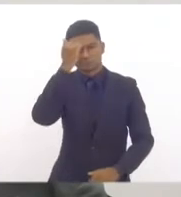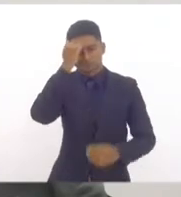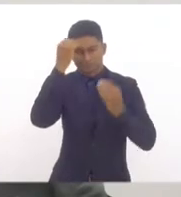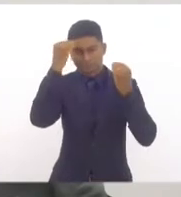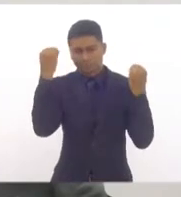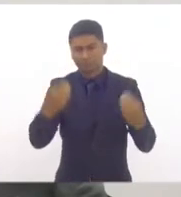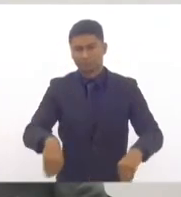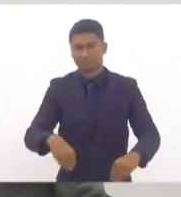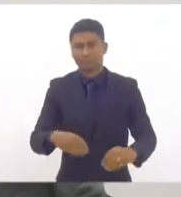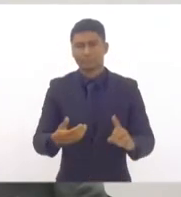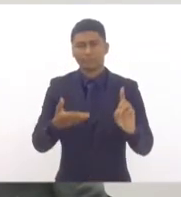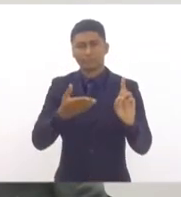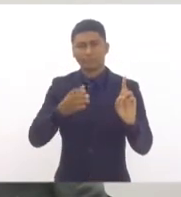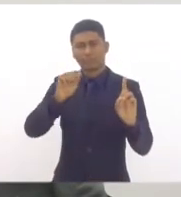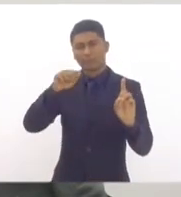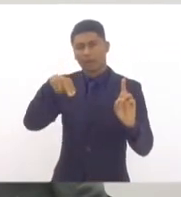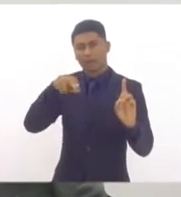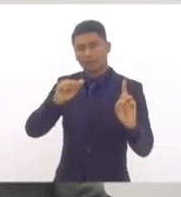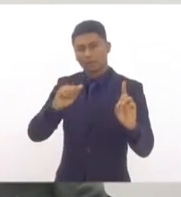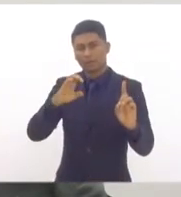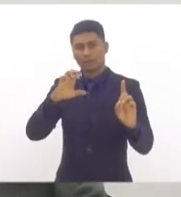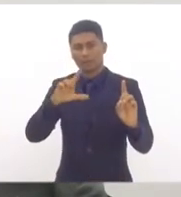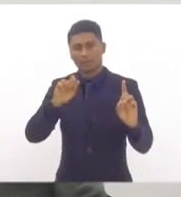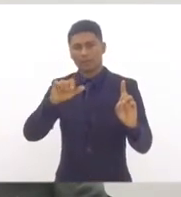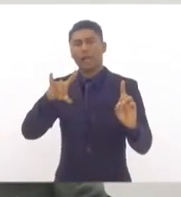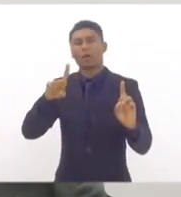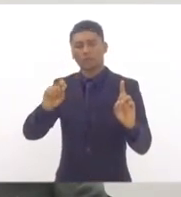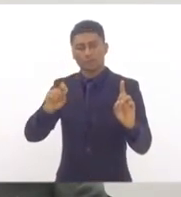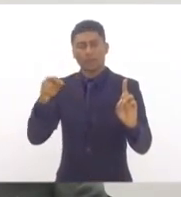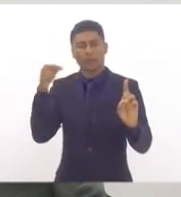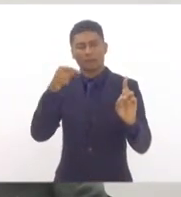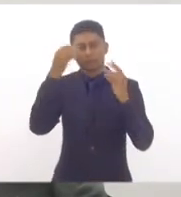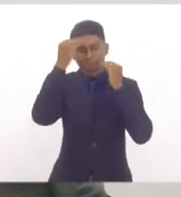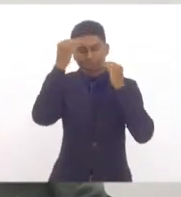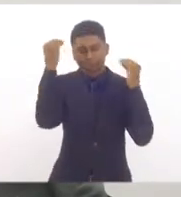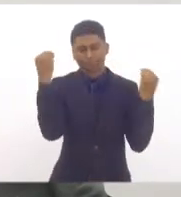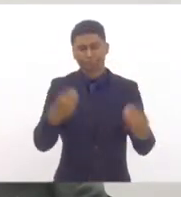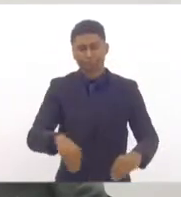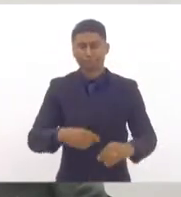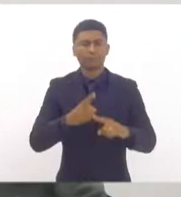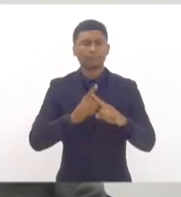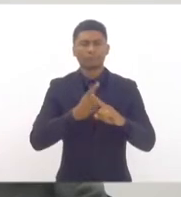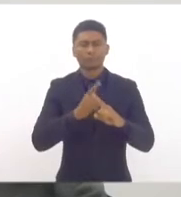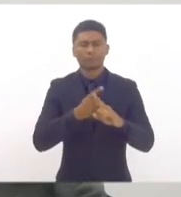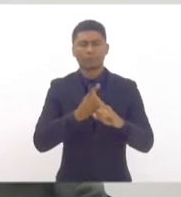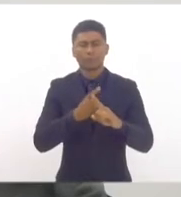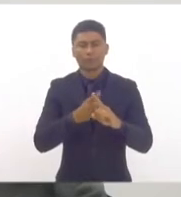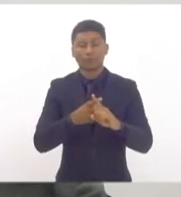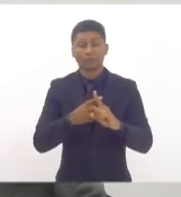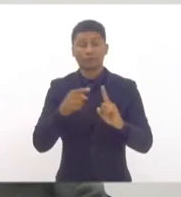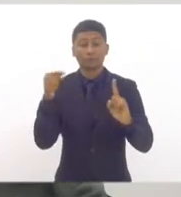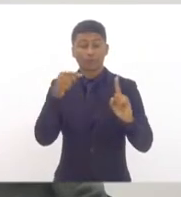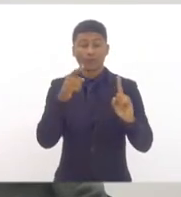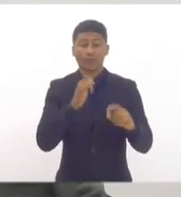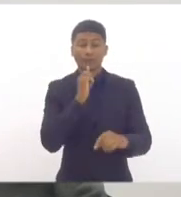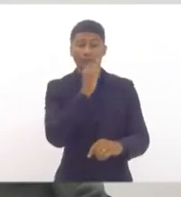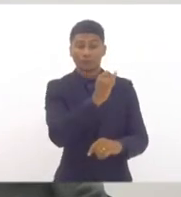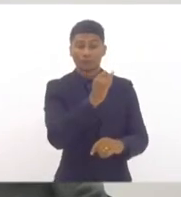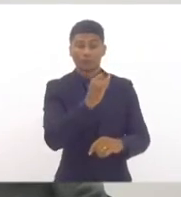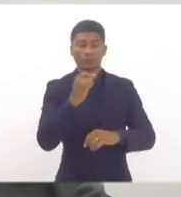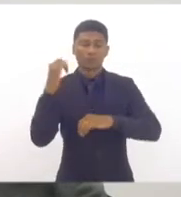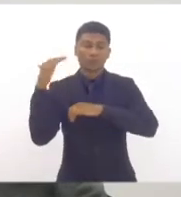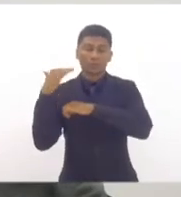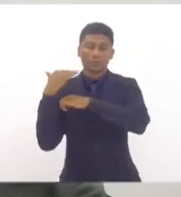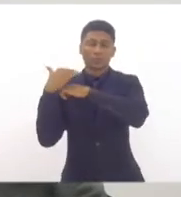Camuri. Desistiu de concorrer, justificou que foi chamada para um concurso numa